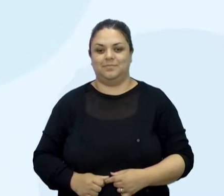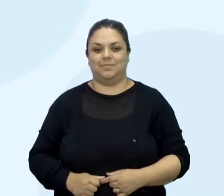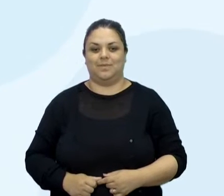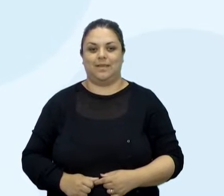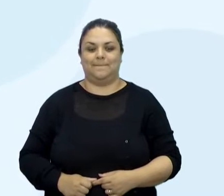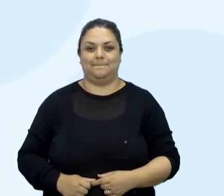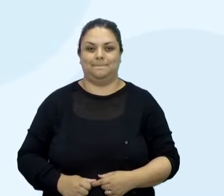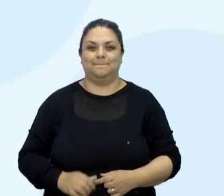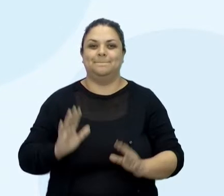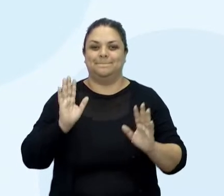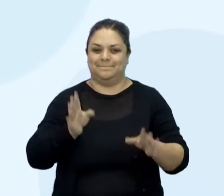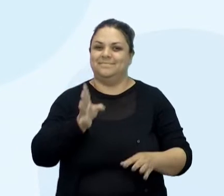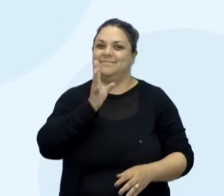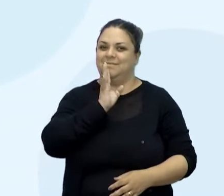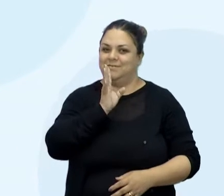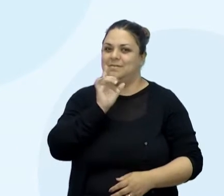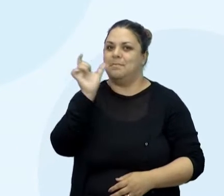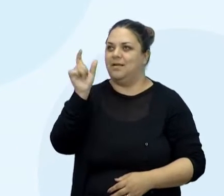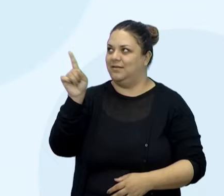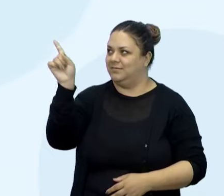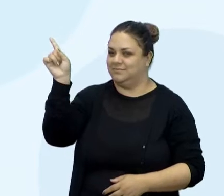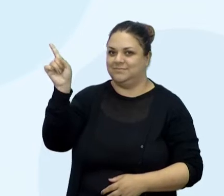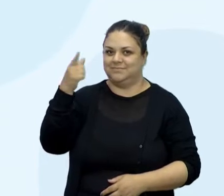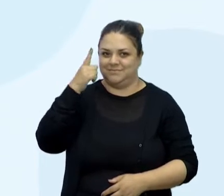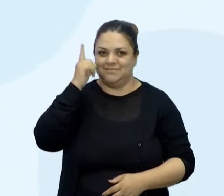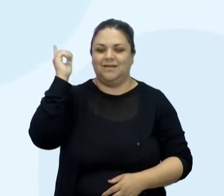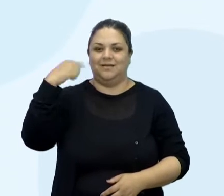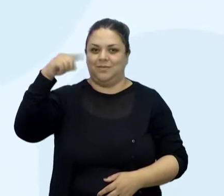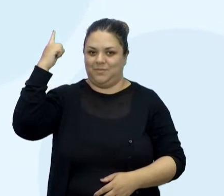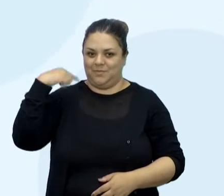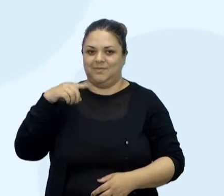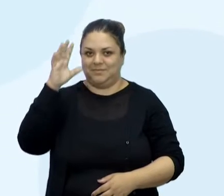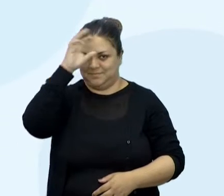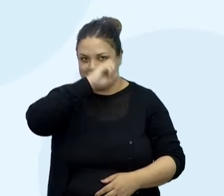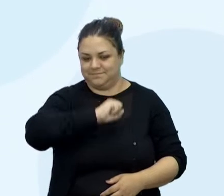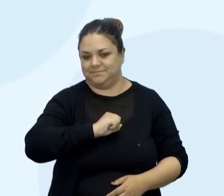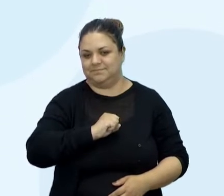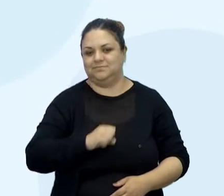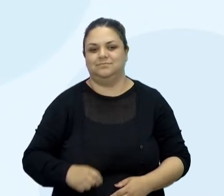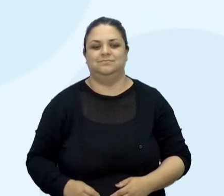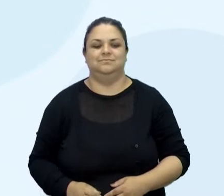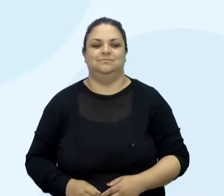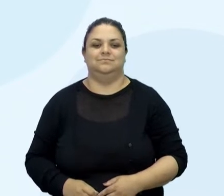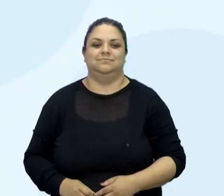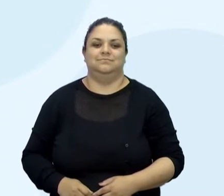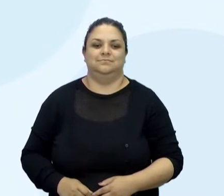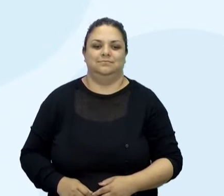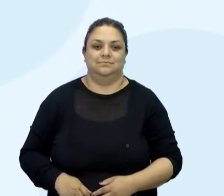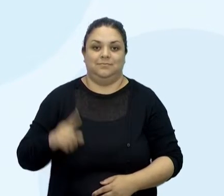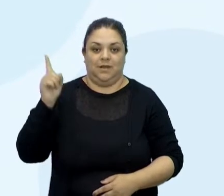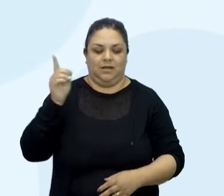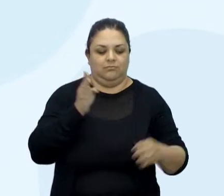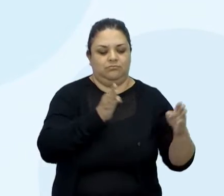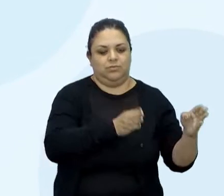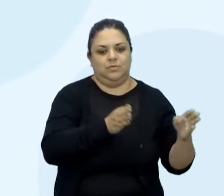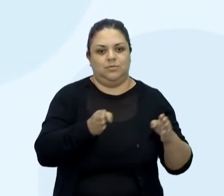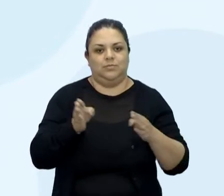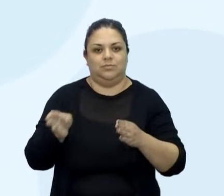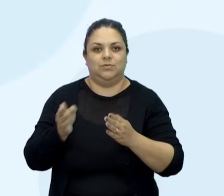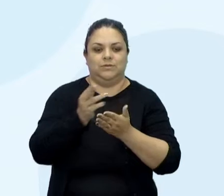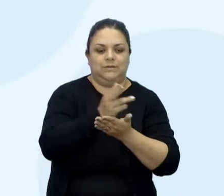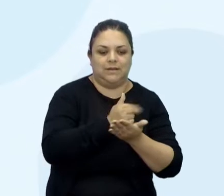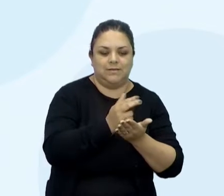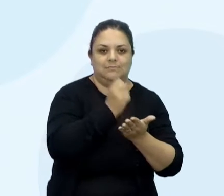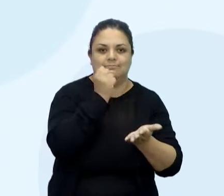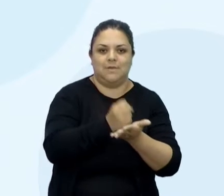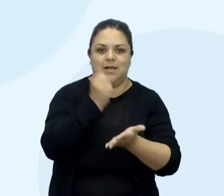fluxograma que a gente já conhece, né? E a gente percebeu que o fluxograma ele é importantíssimo, gente, em diversas áreas, tá